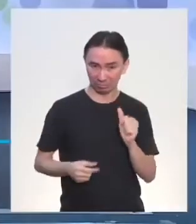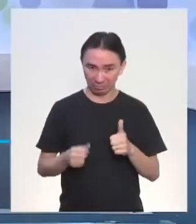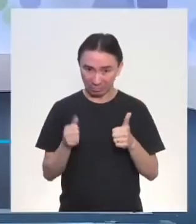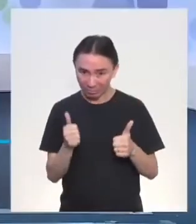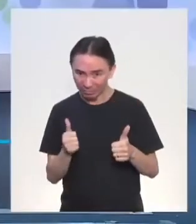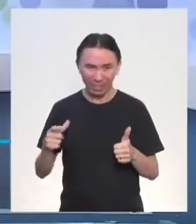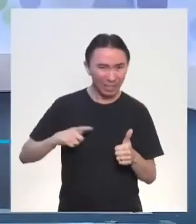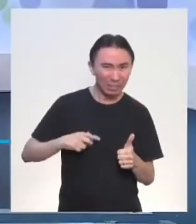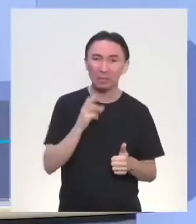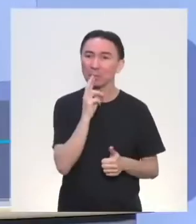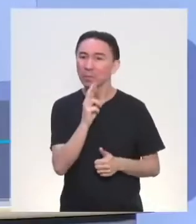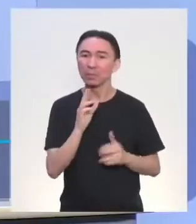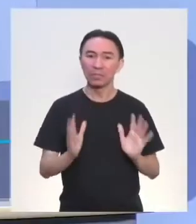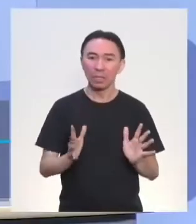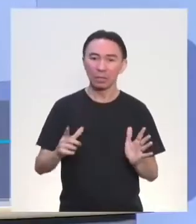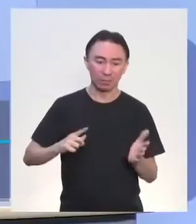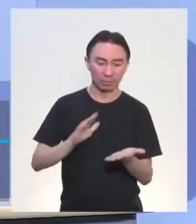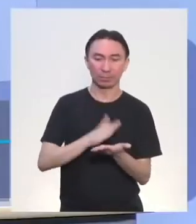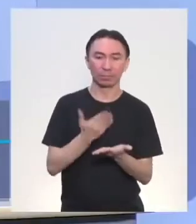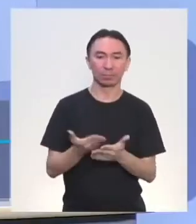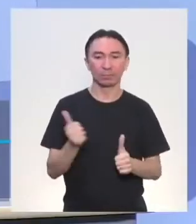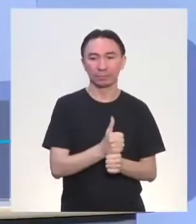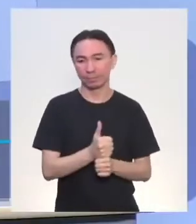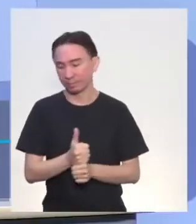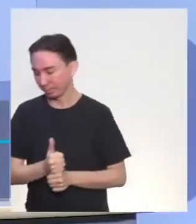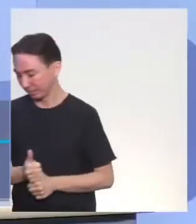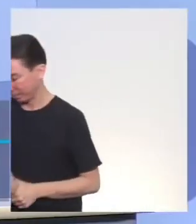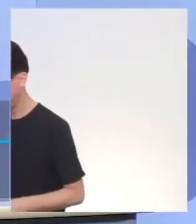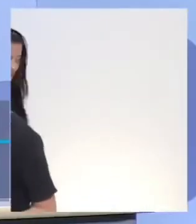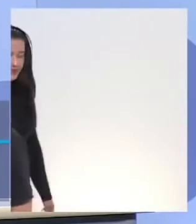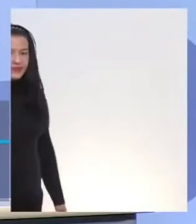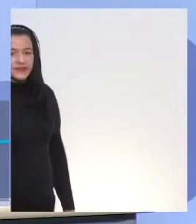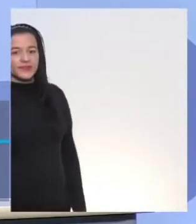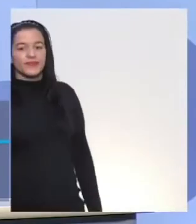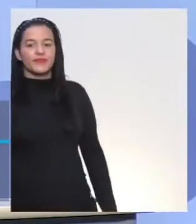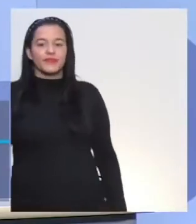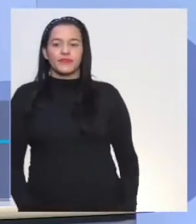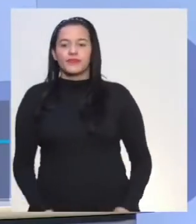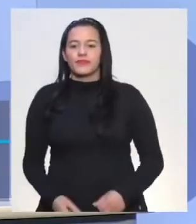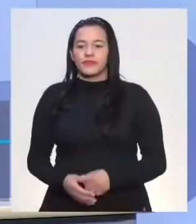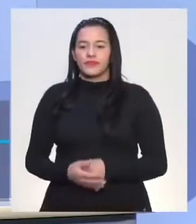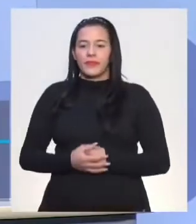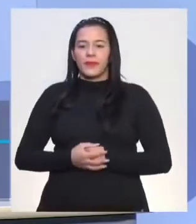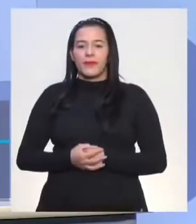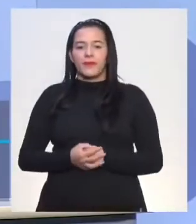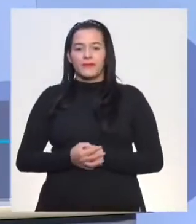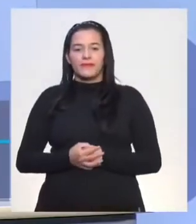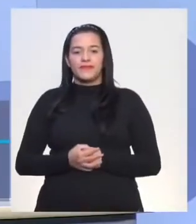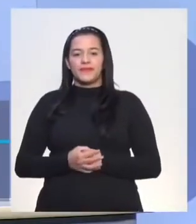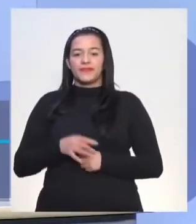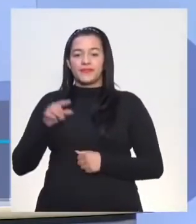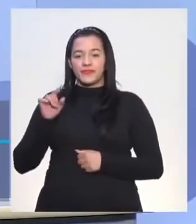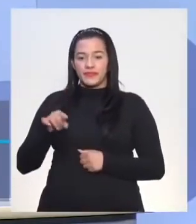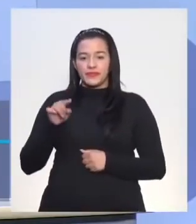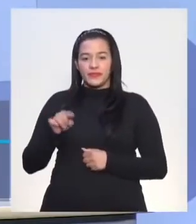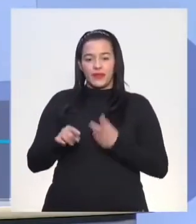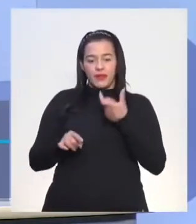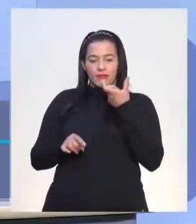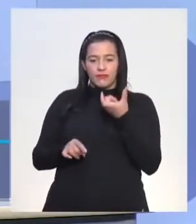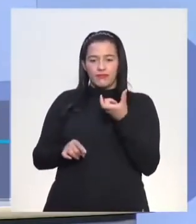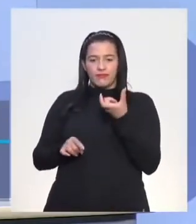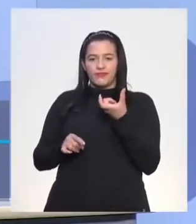alguma resposta? Aqui, ó. Ação contínua no passado. Esse é qual? O imperfeito? Imperfeito.